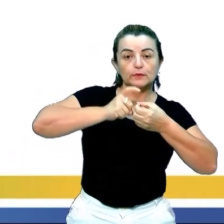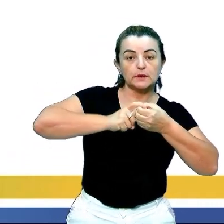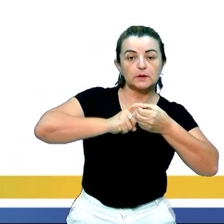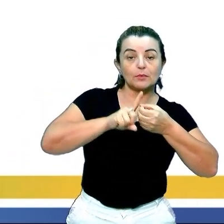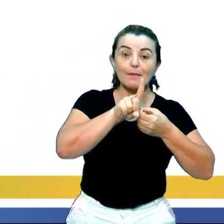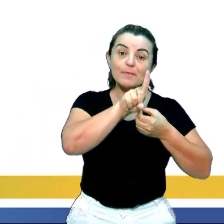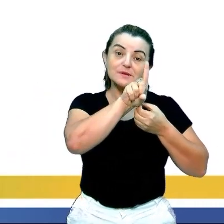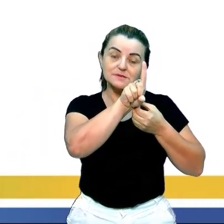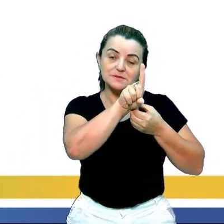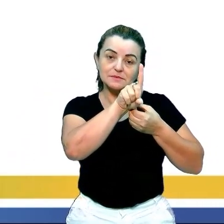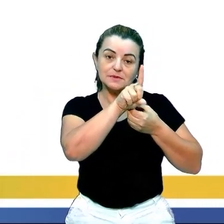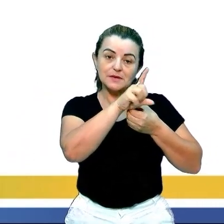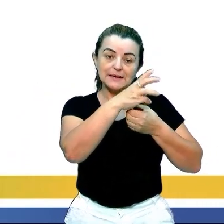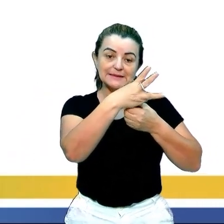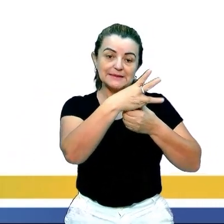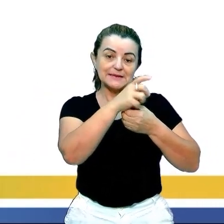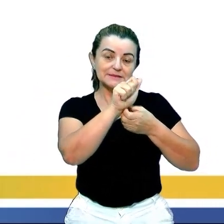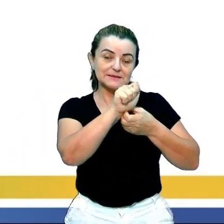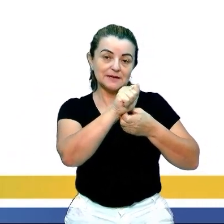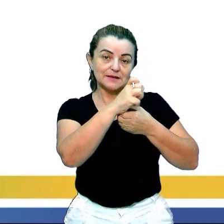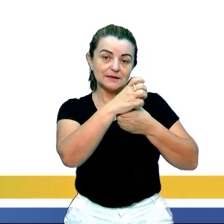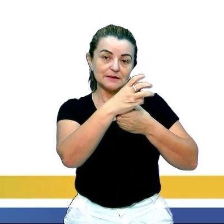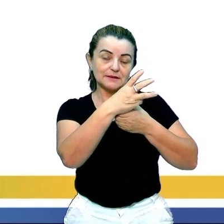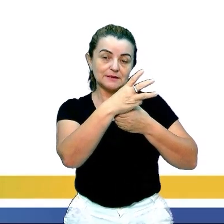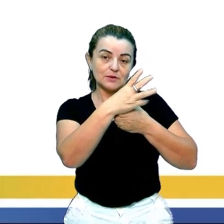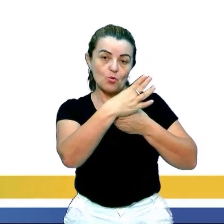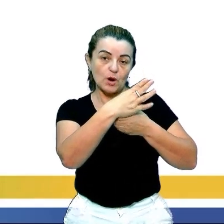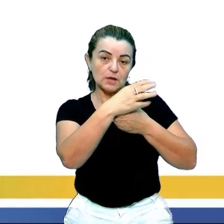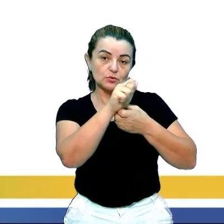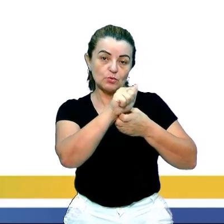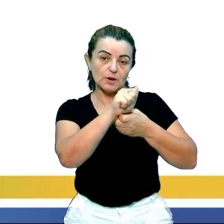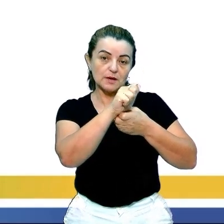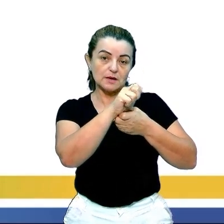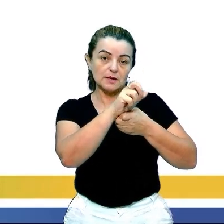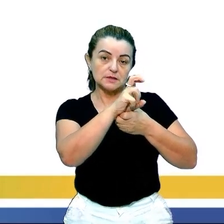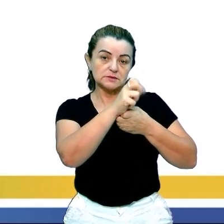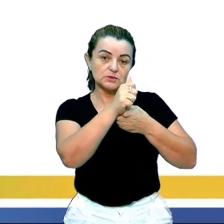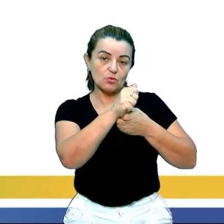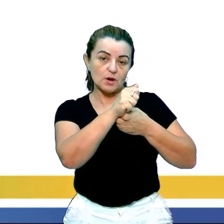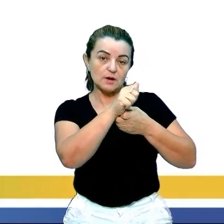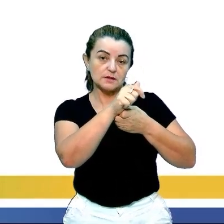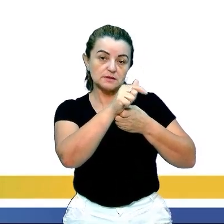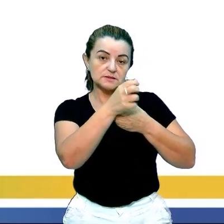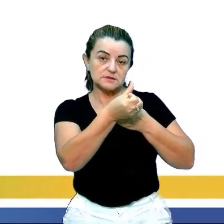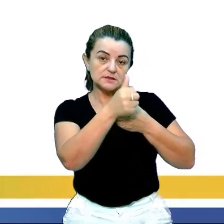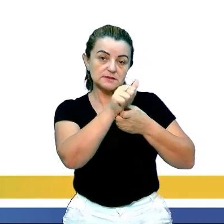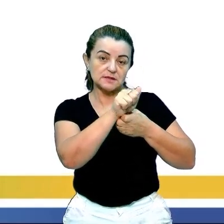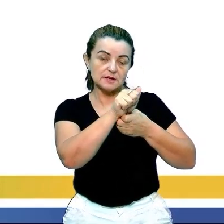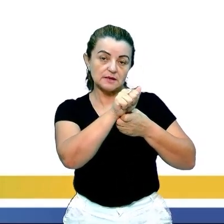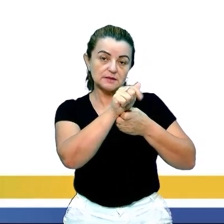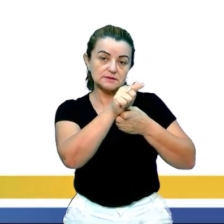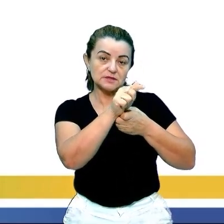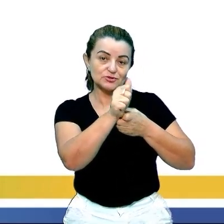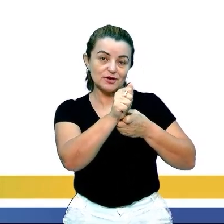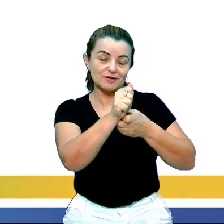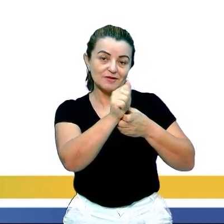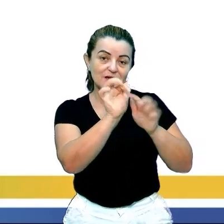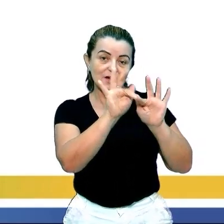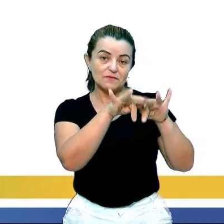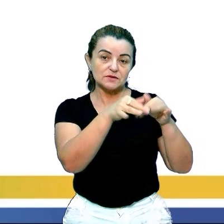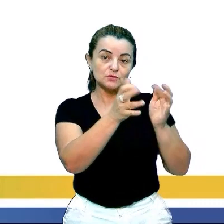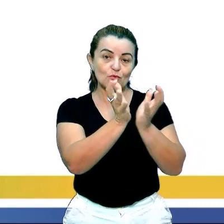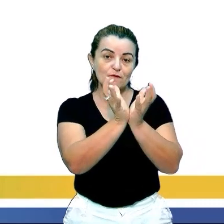cima com 3A, 4A, 5A, 6A, 7A e finalizando então com a